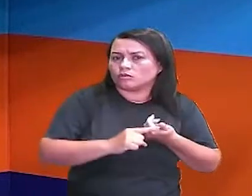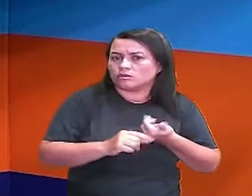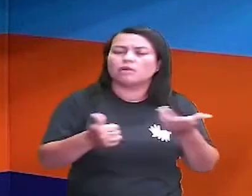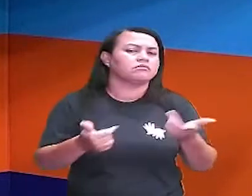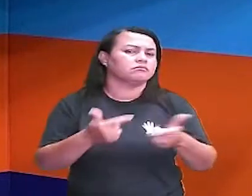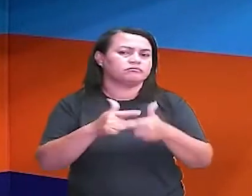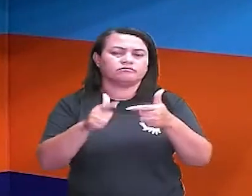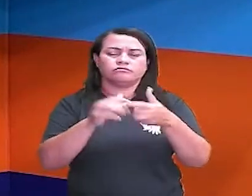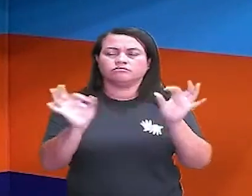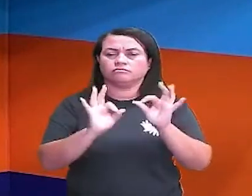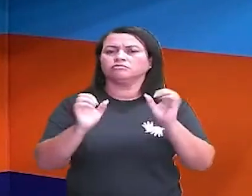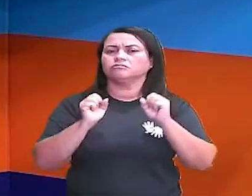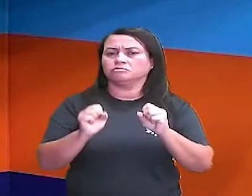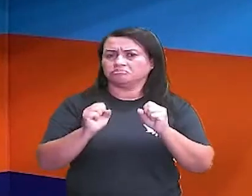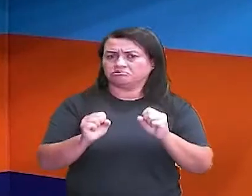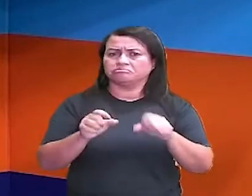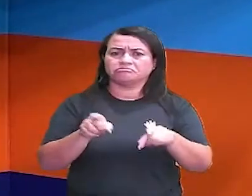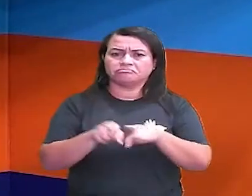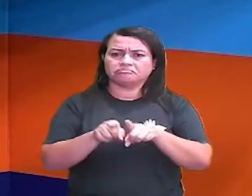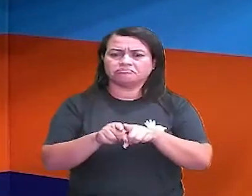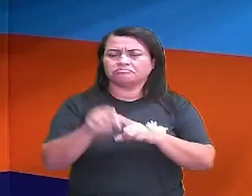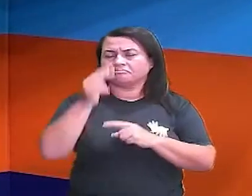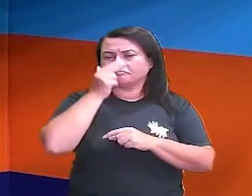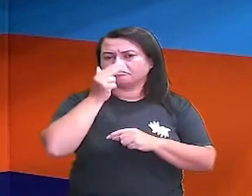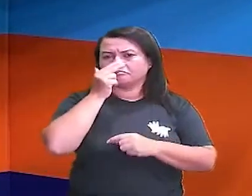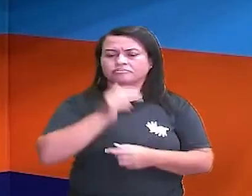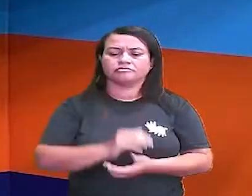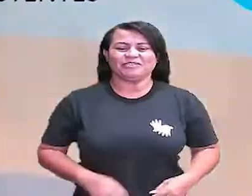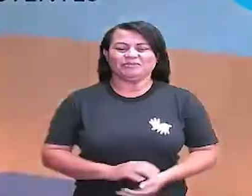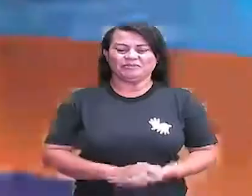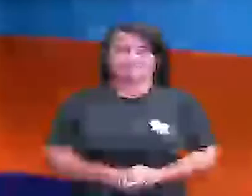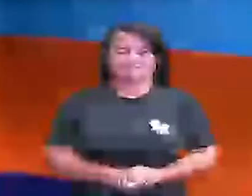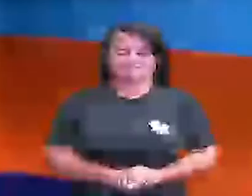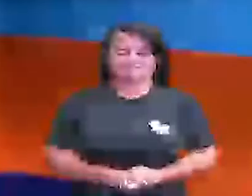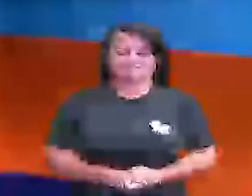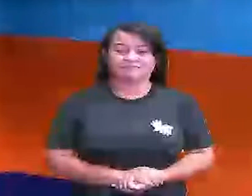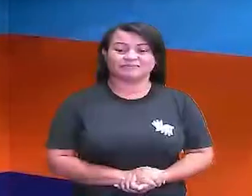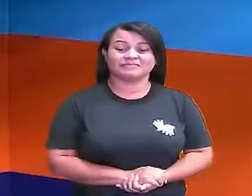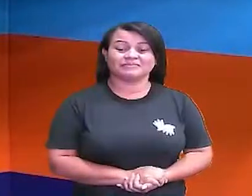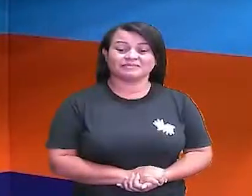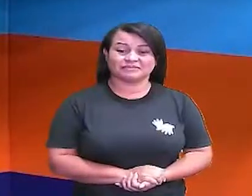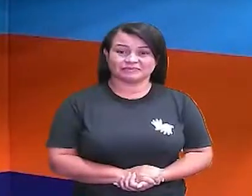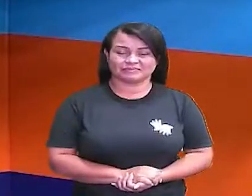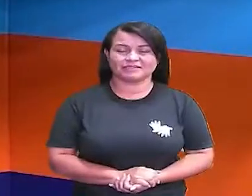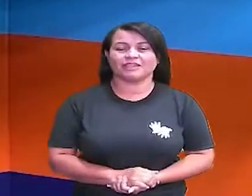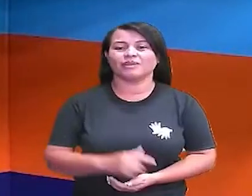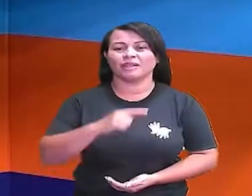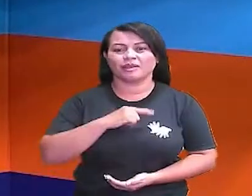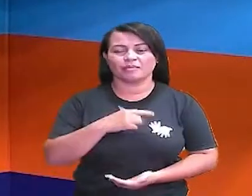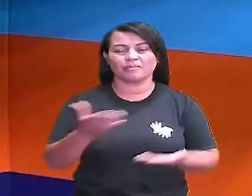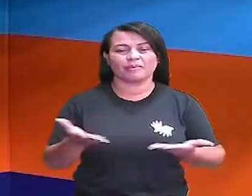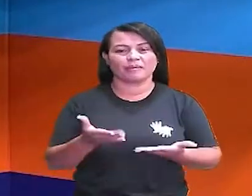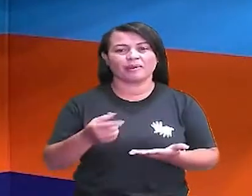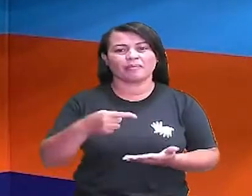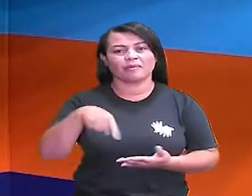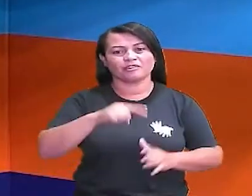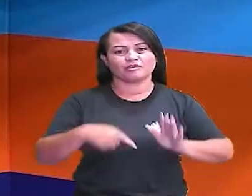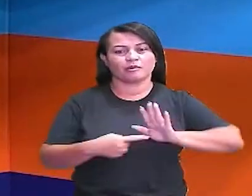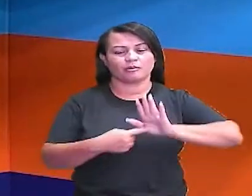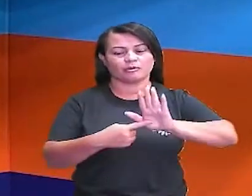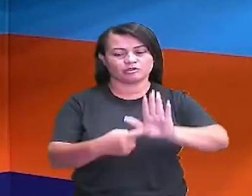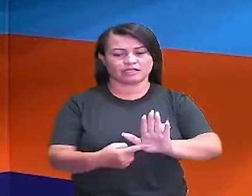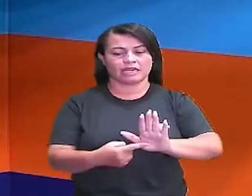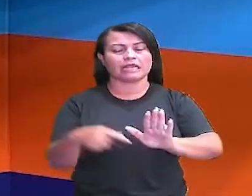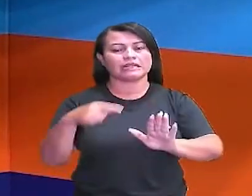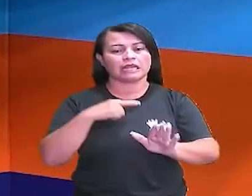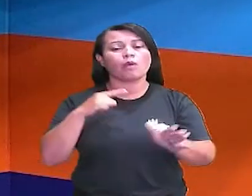problema, você pode usar essas formas também, tá? Ó, então eu trouxe para vocês agora uma